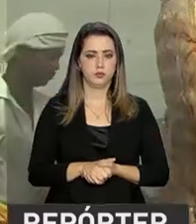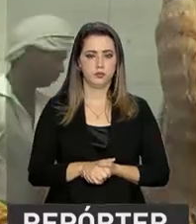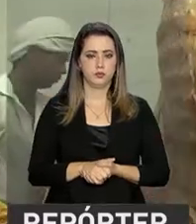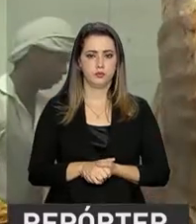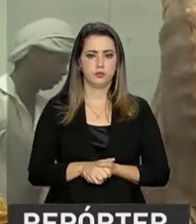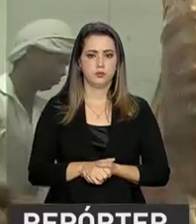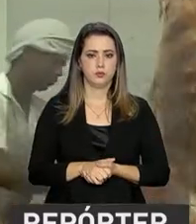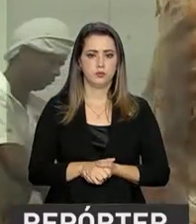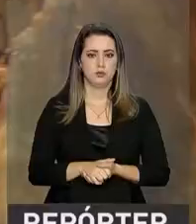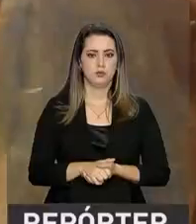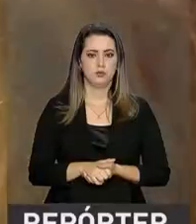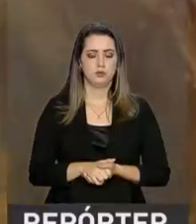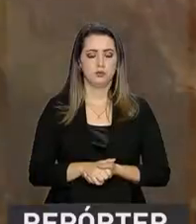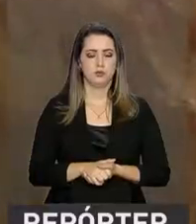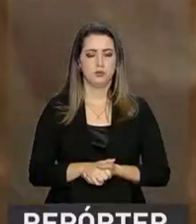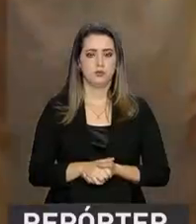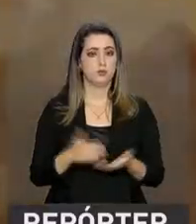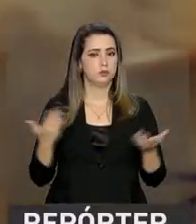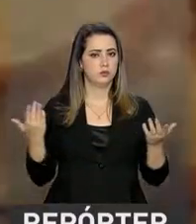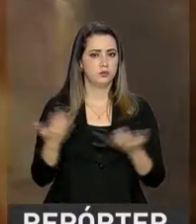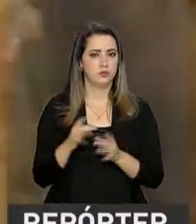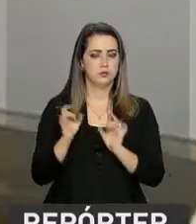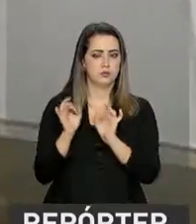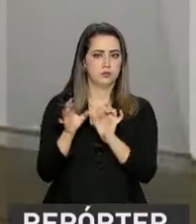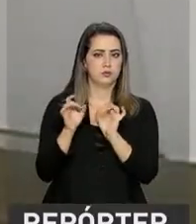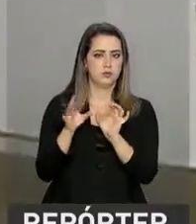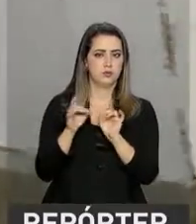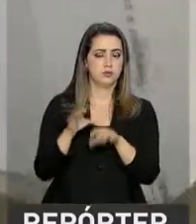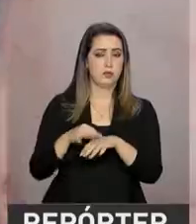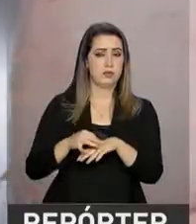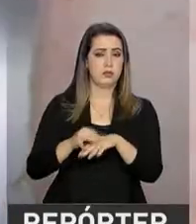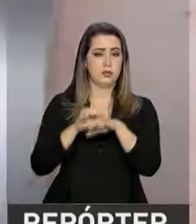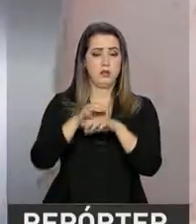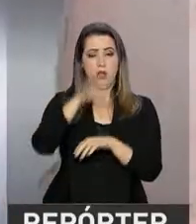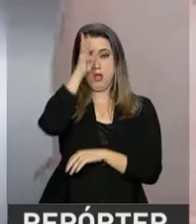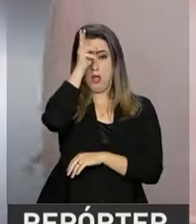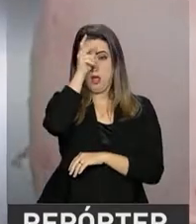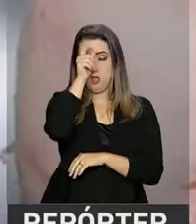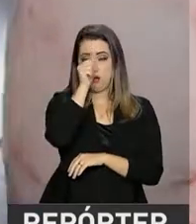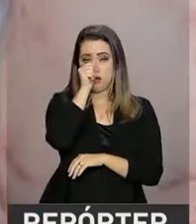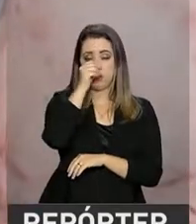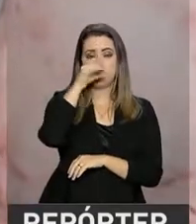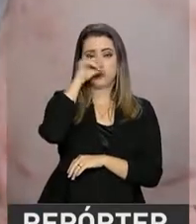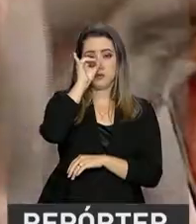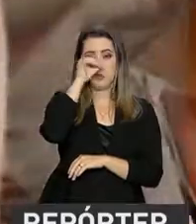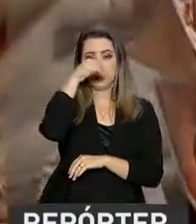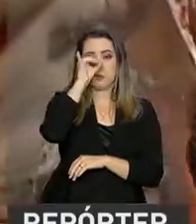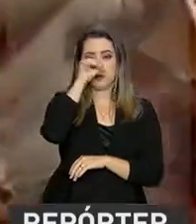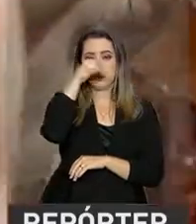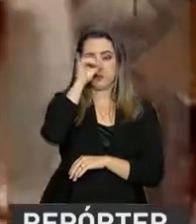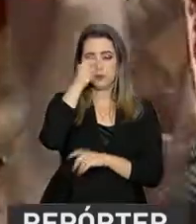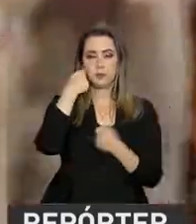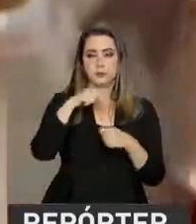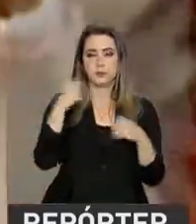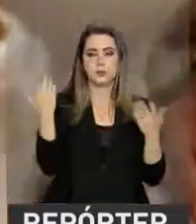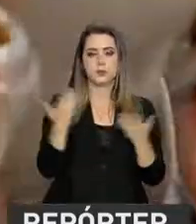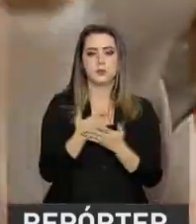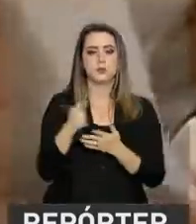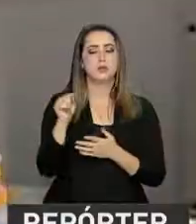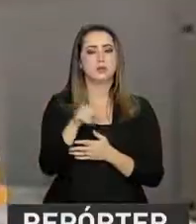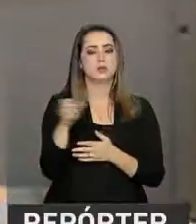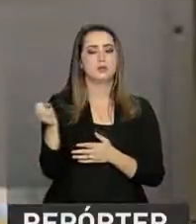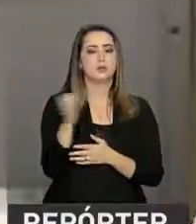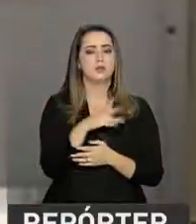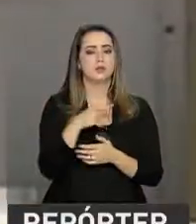a partir de agora as exportações de carnes aves e suínos devem ser registradas por meio do novo processo